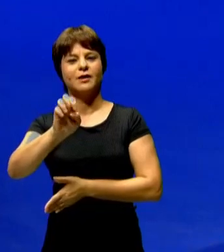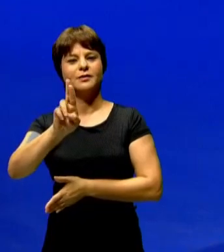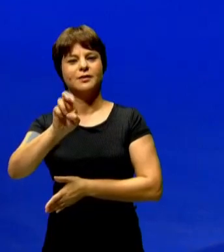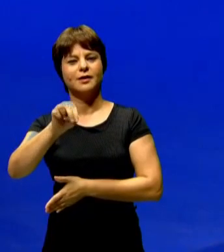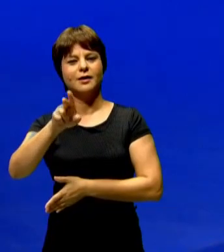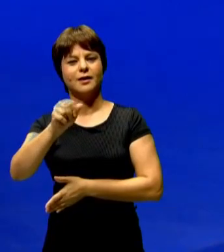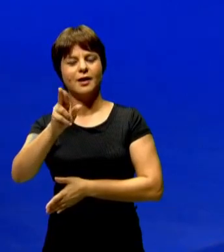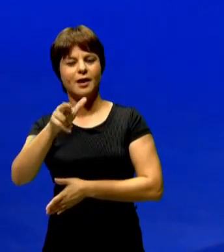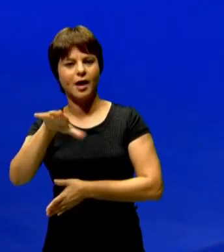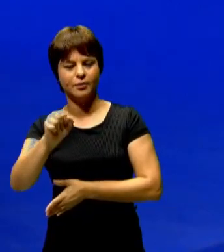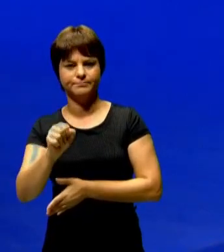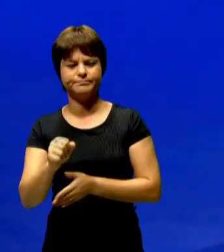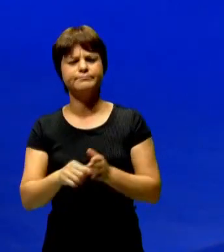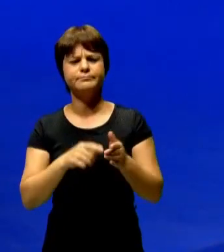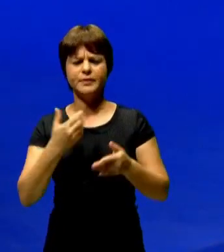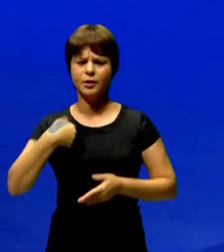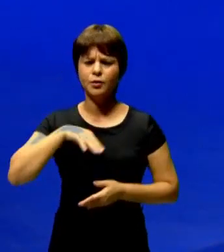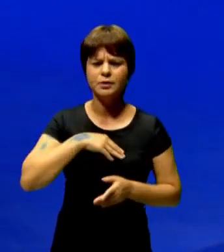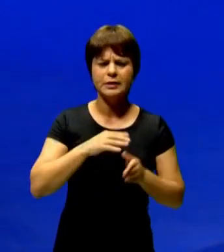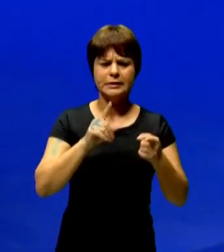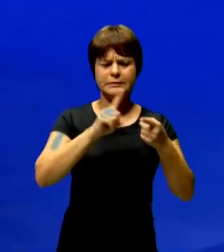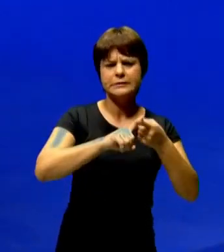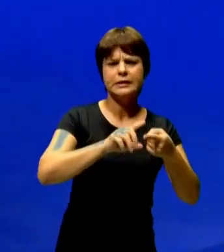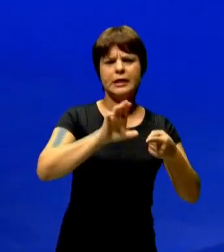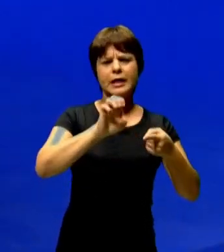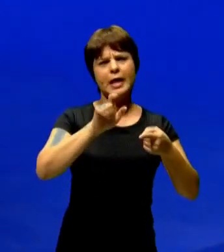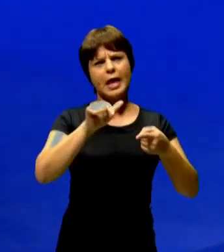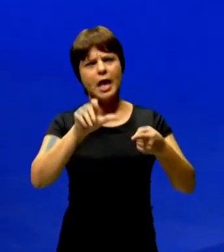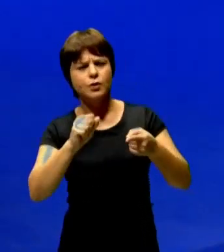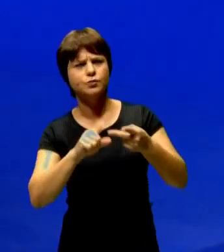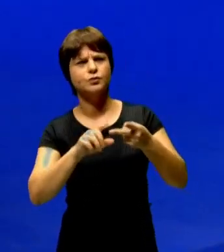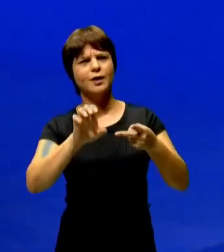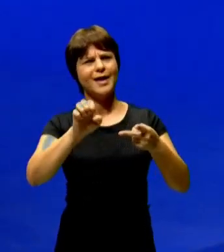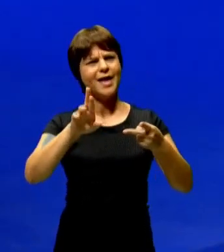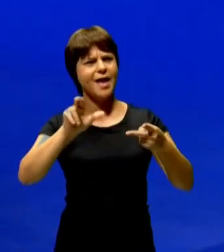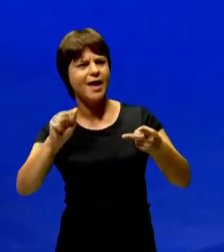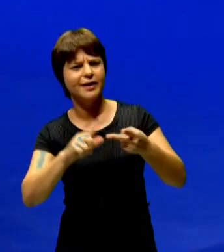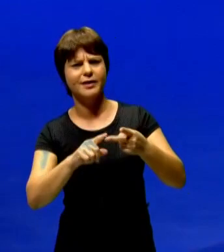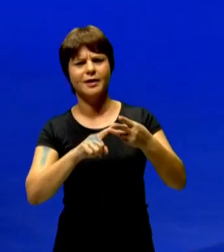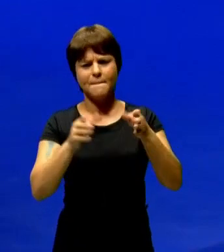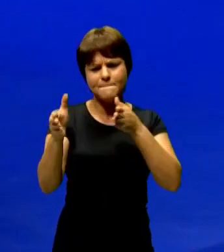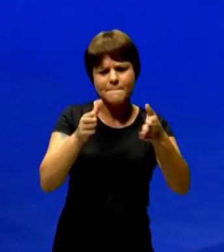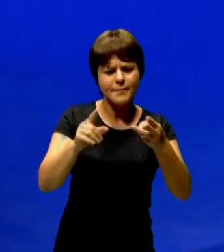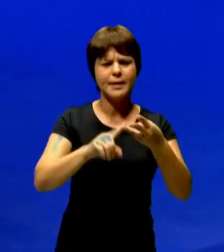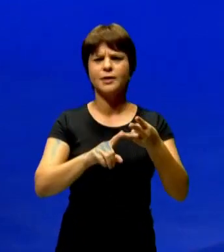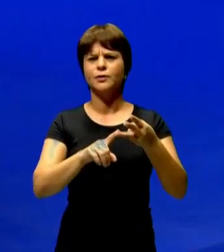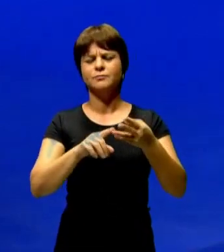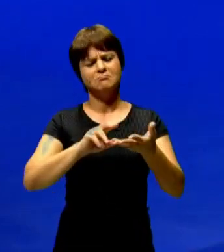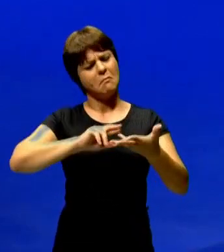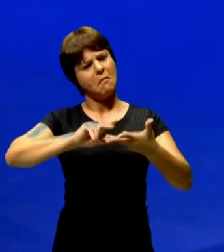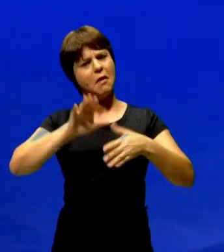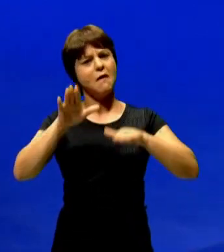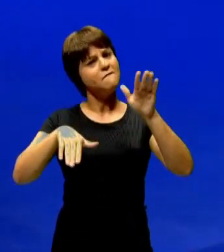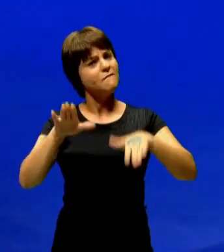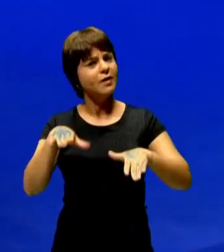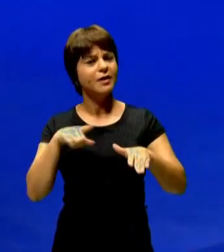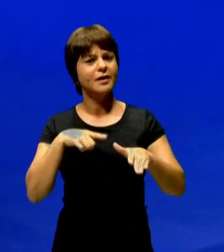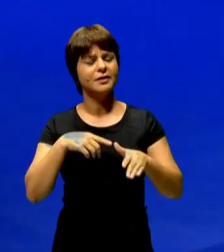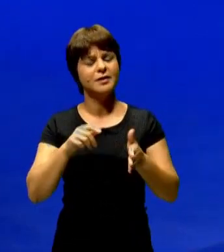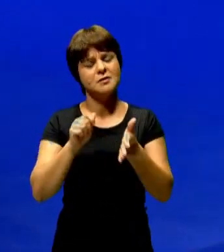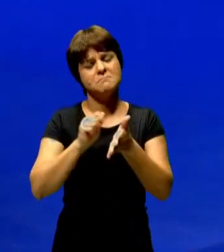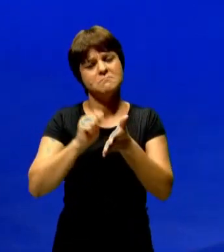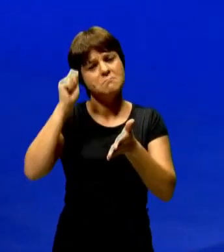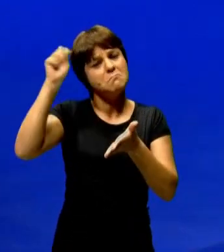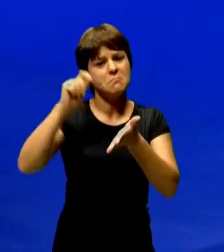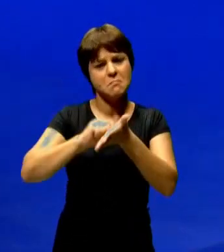em diversos momentos. Eu tenho éons, eu tenho eras, eu tenho épocas, tenho períodos. Isso vai variar de acordo com o autor. O